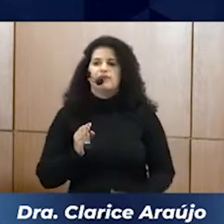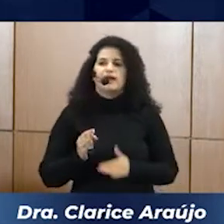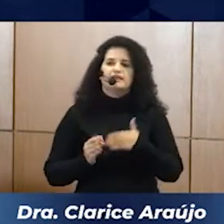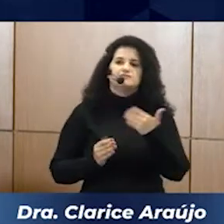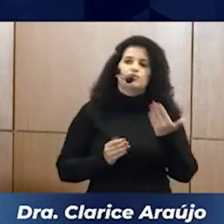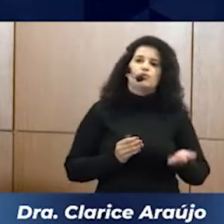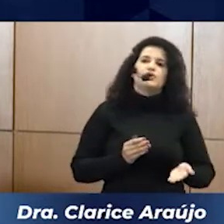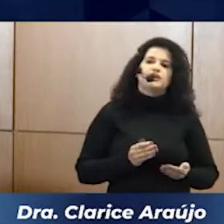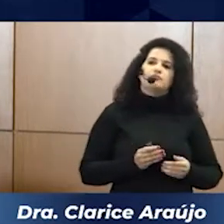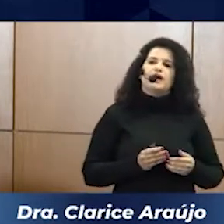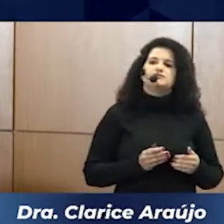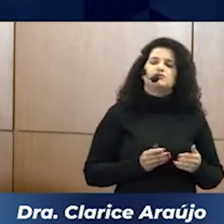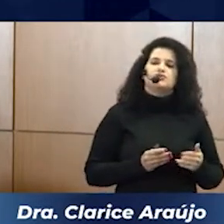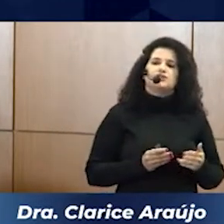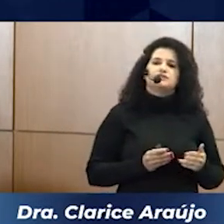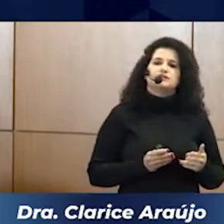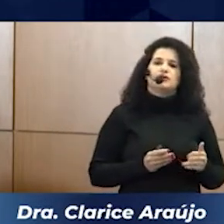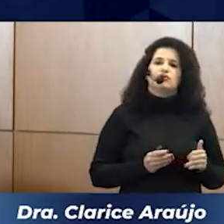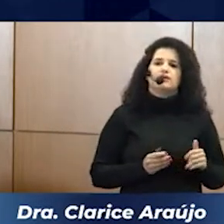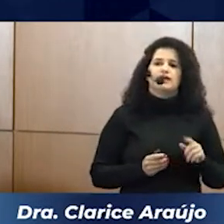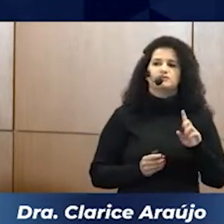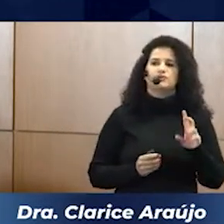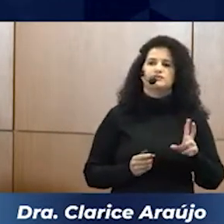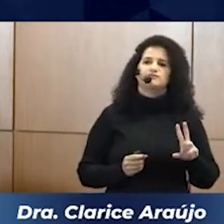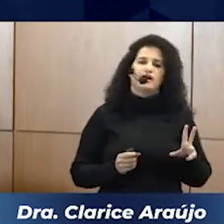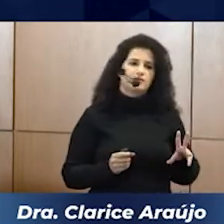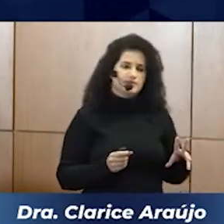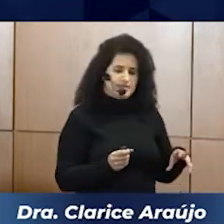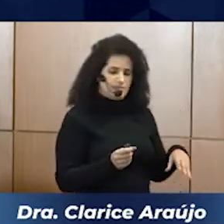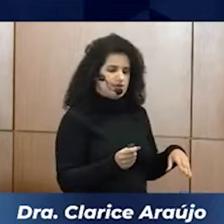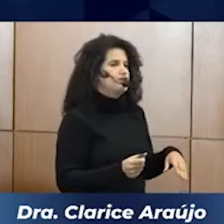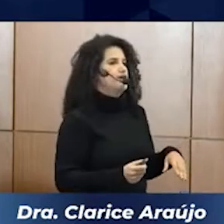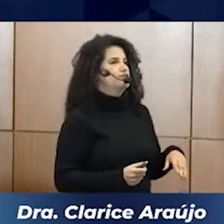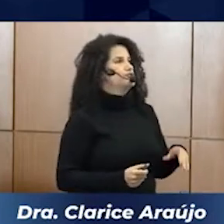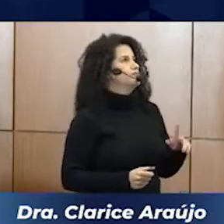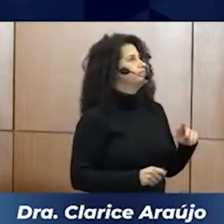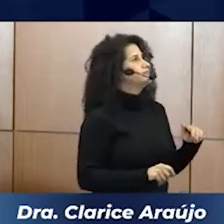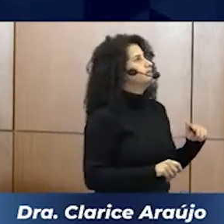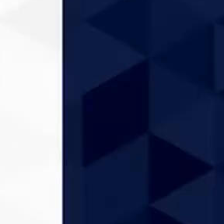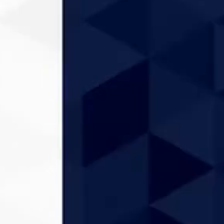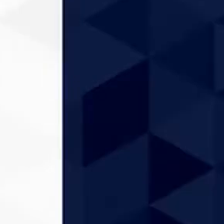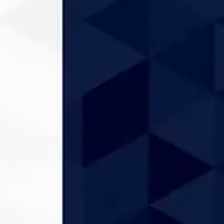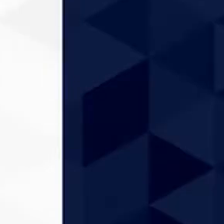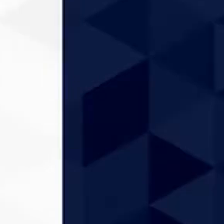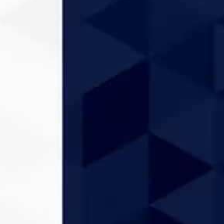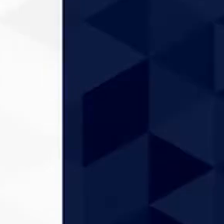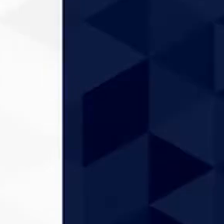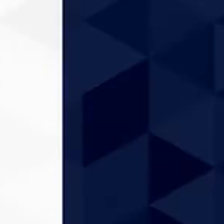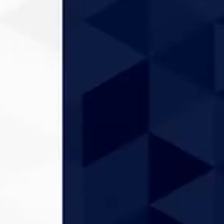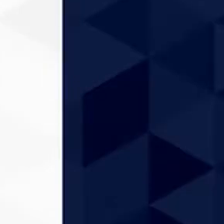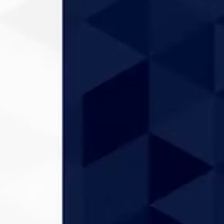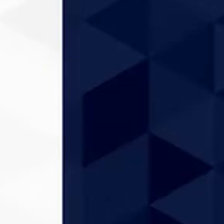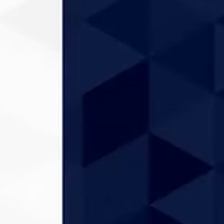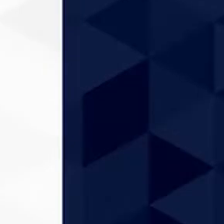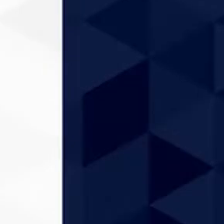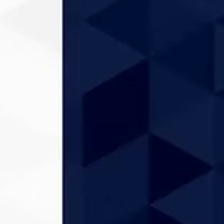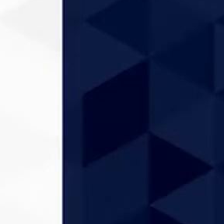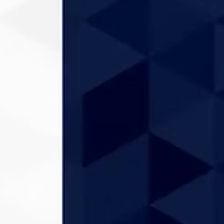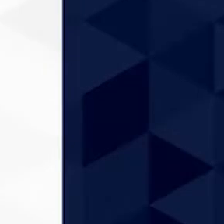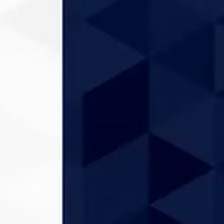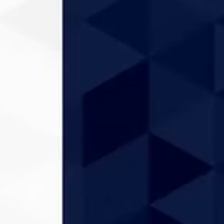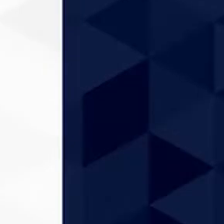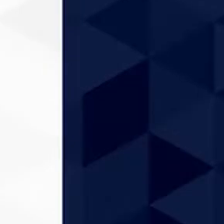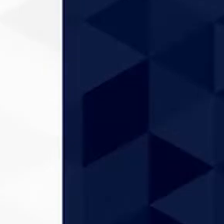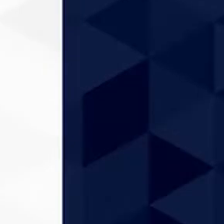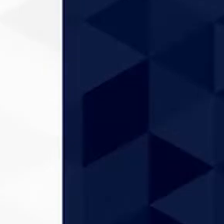aí, eles vão um pouquinho mais longe nessas recomendações e falam assim para a gente, que existem algumas